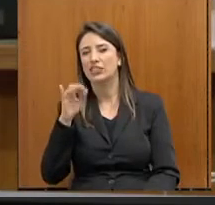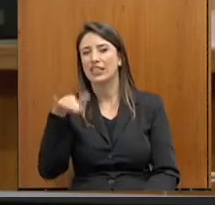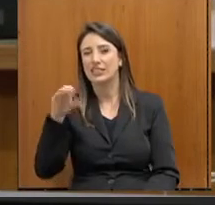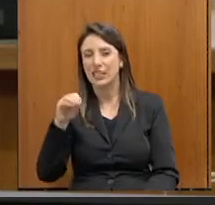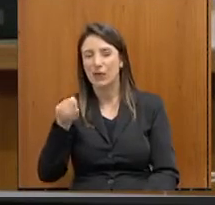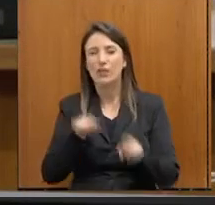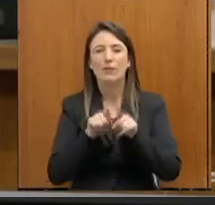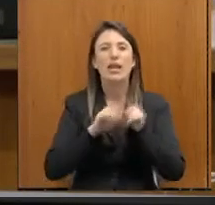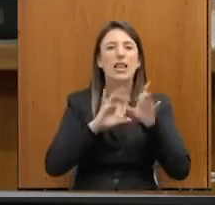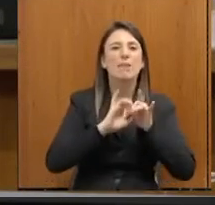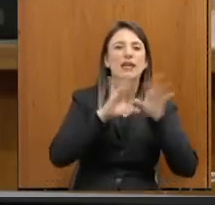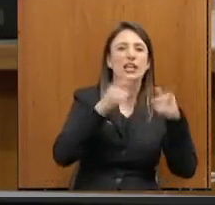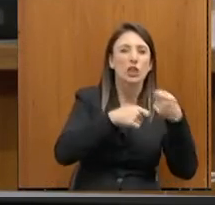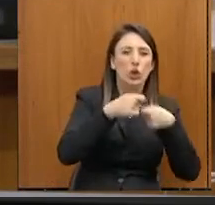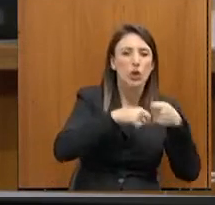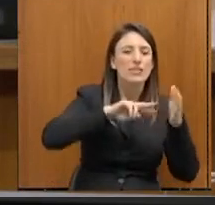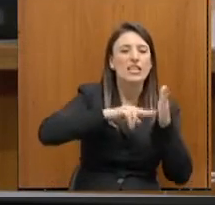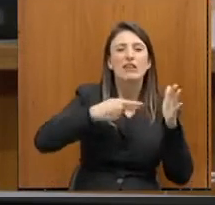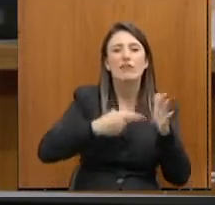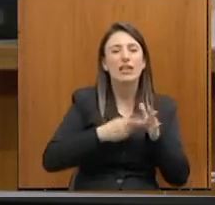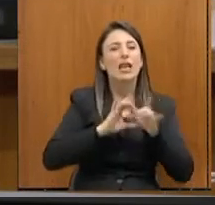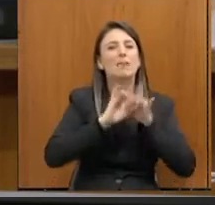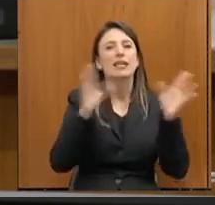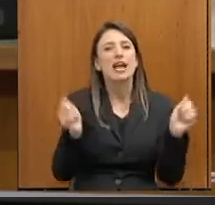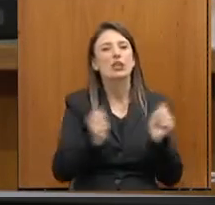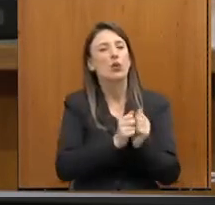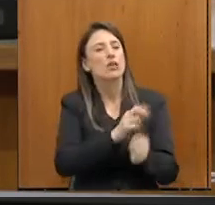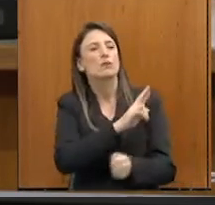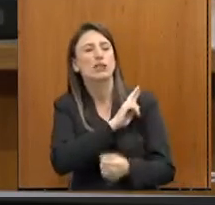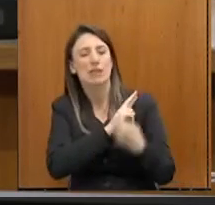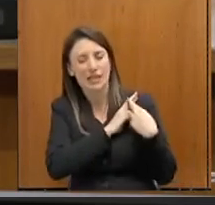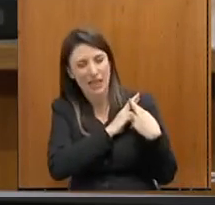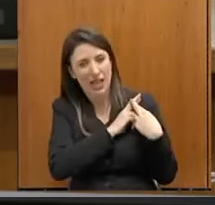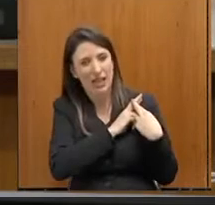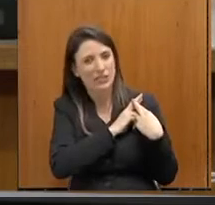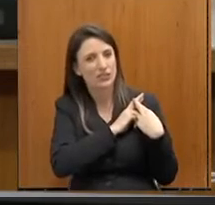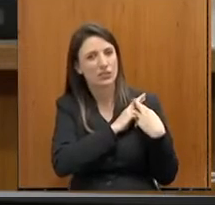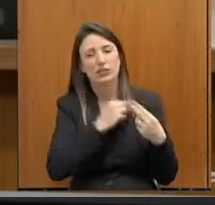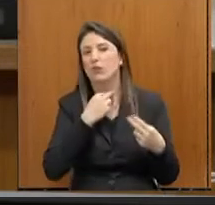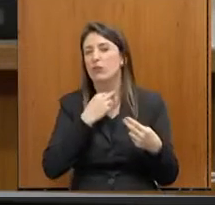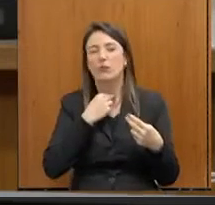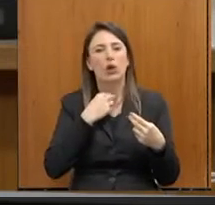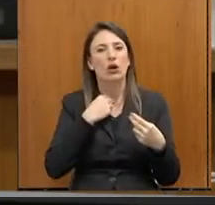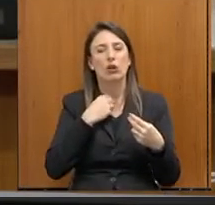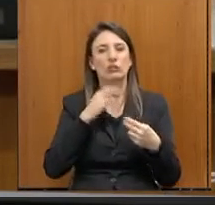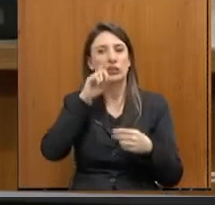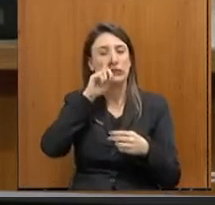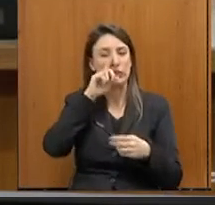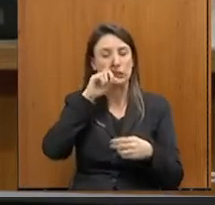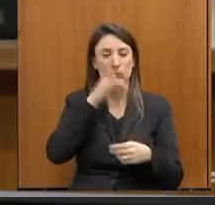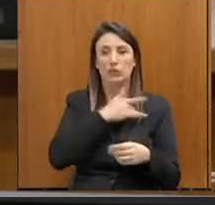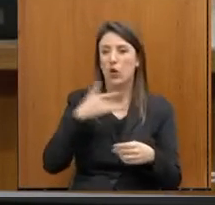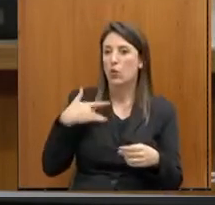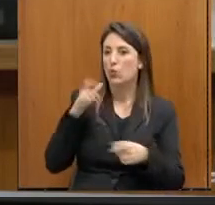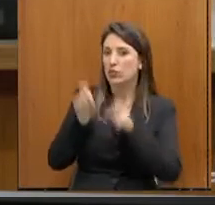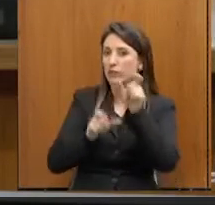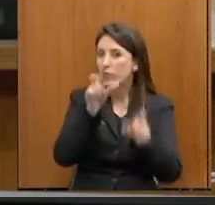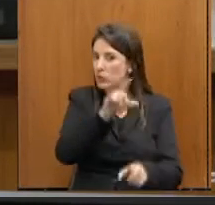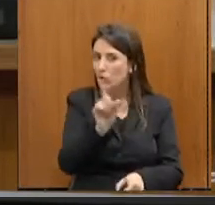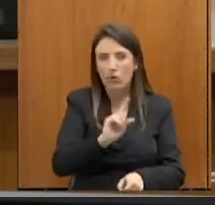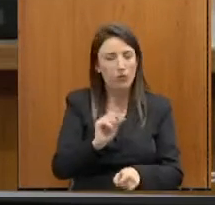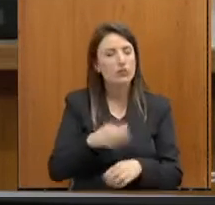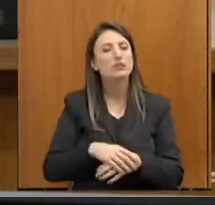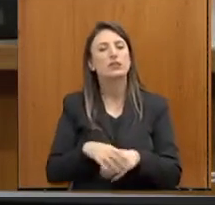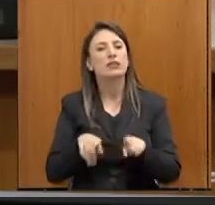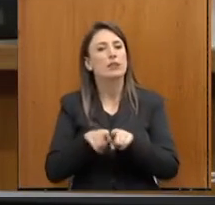Liberdade com responsabilidade em momento algum eu os colocando em risco a saúde das pessoas em momento